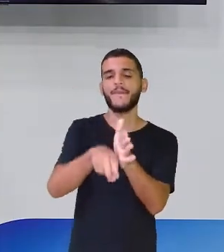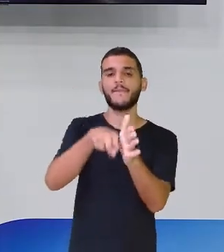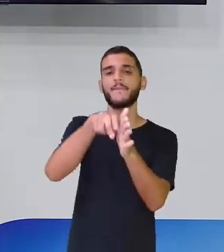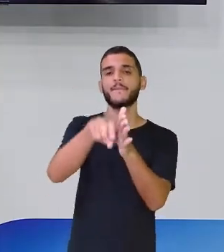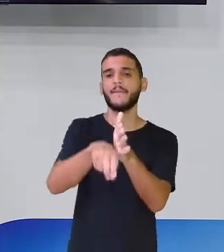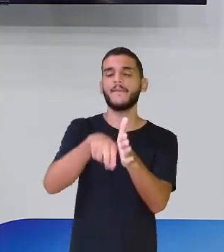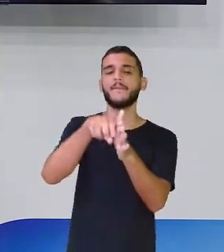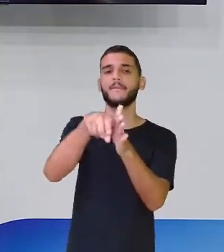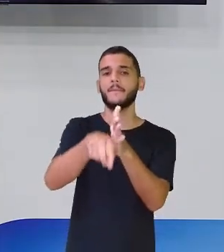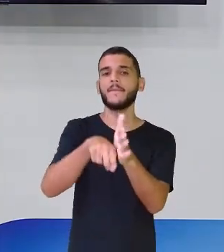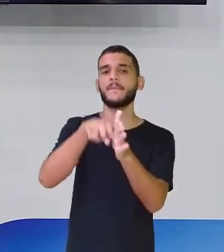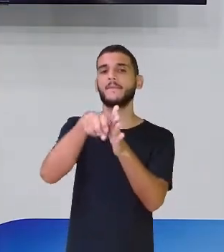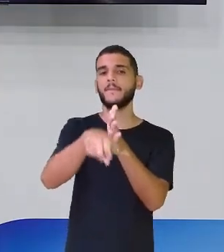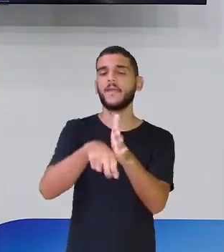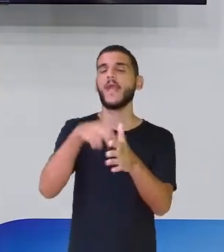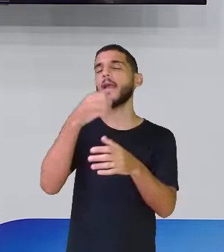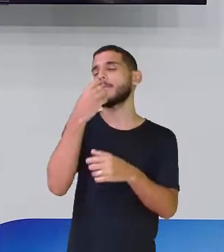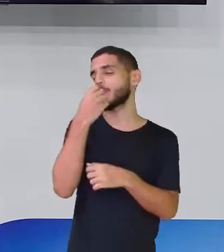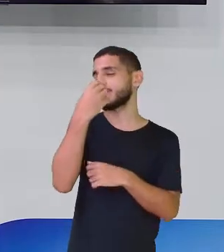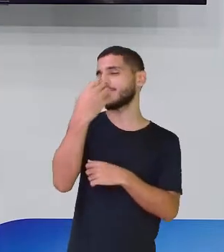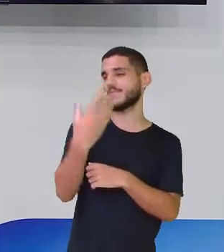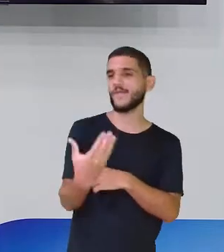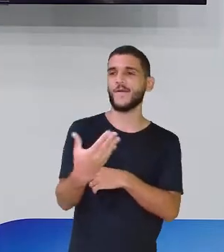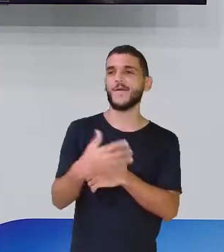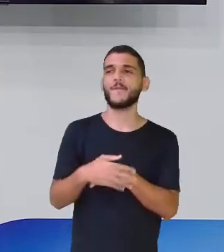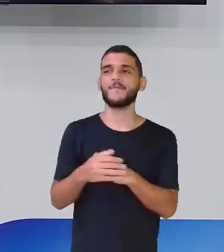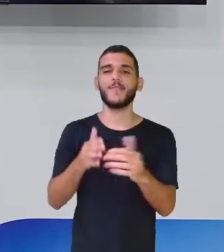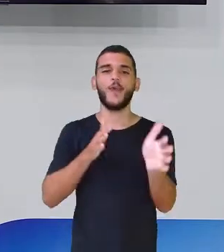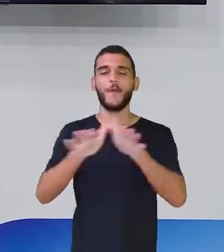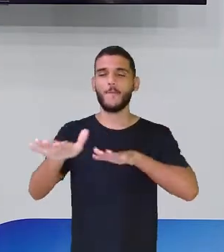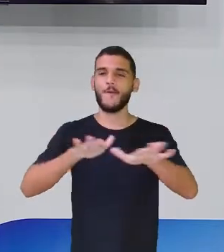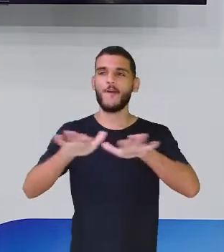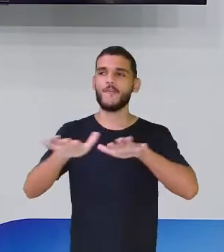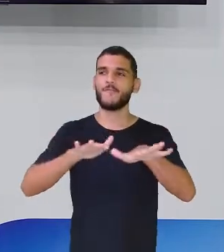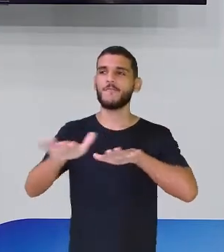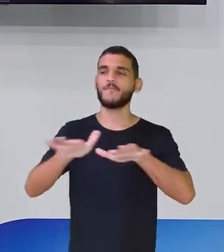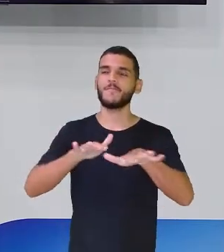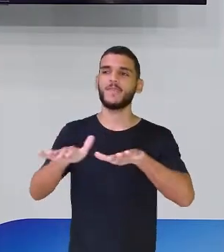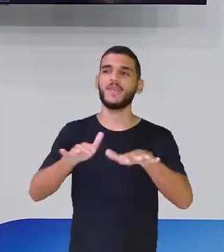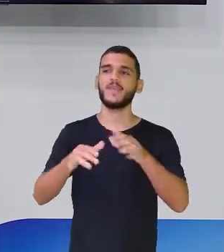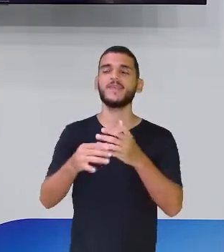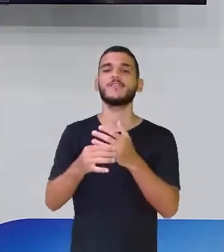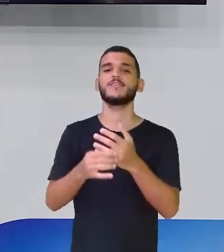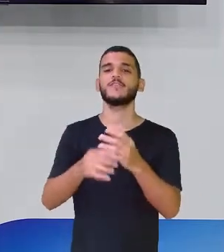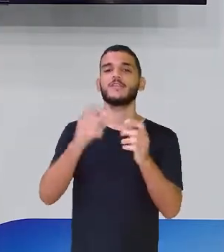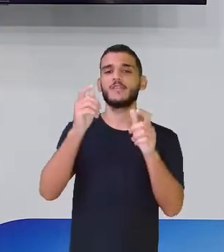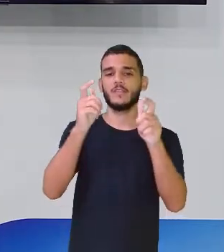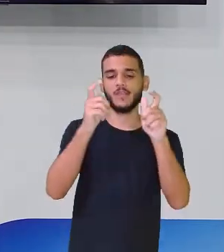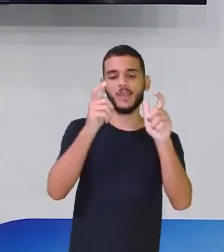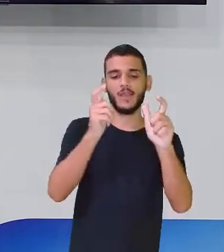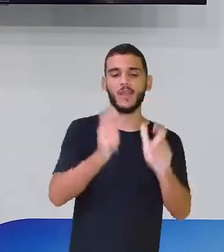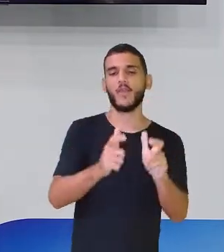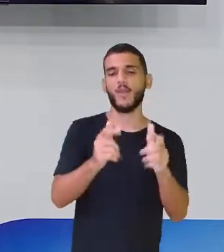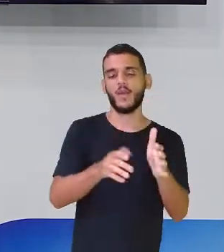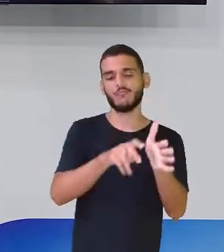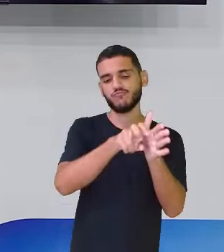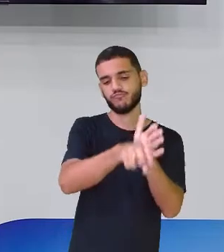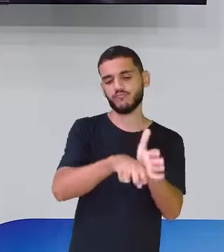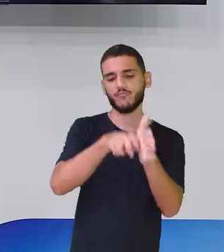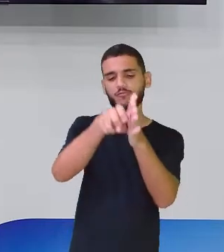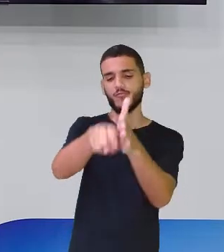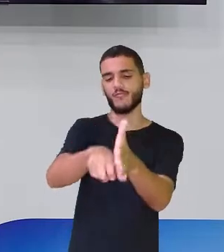trilho. o movimento das locomotivas... Dos vagões, né? Que vão